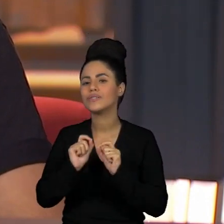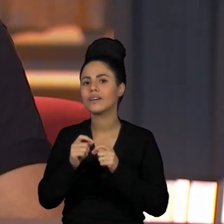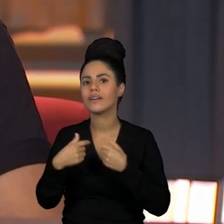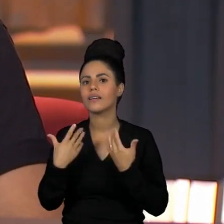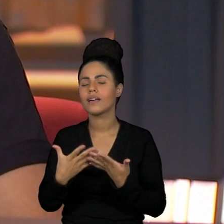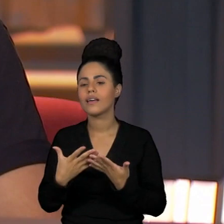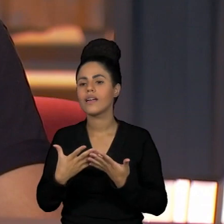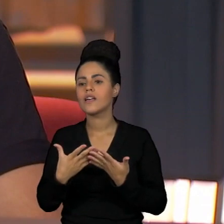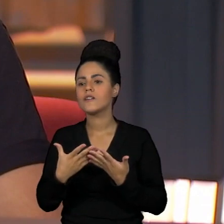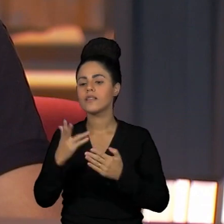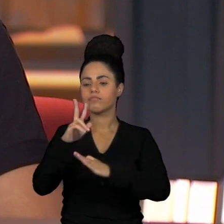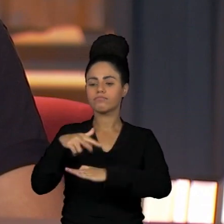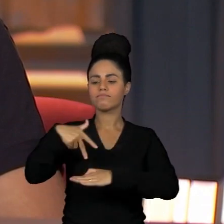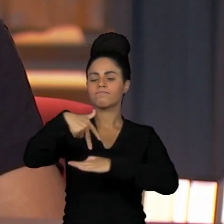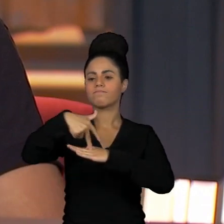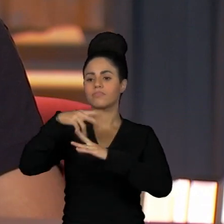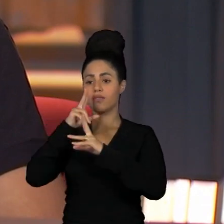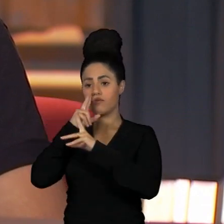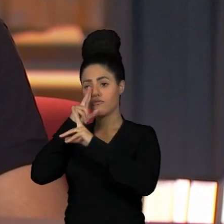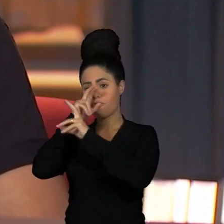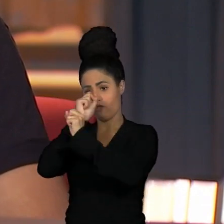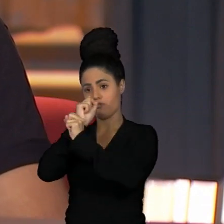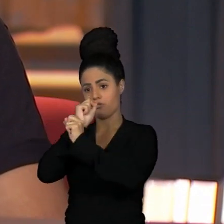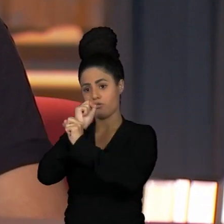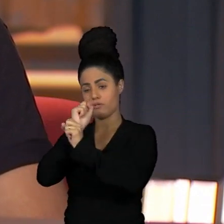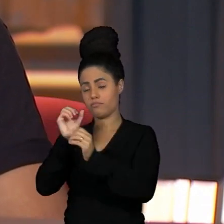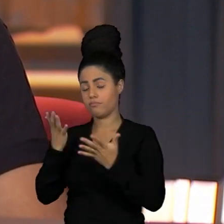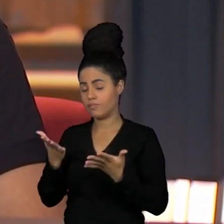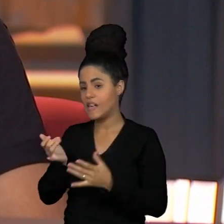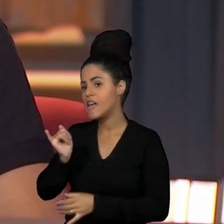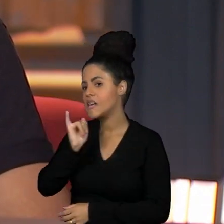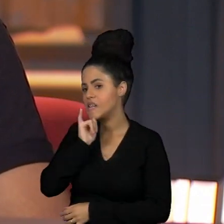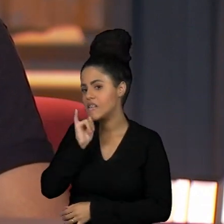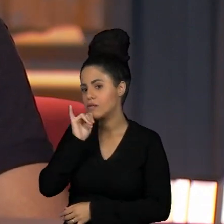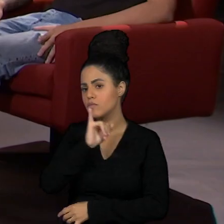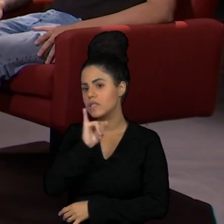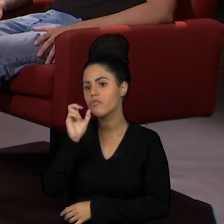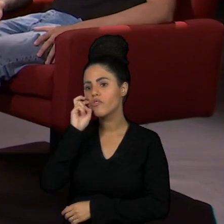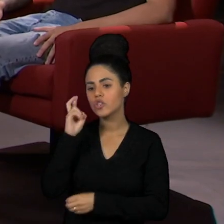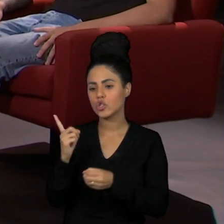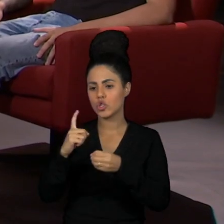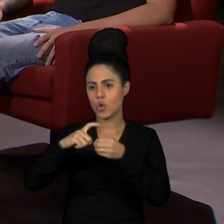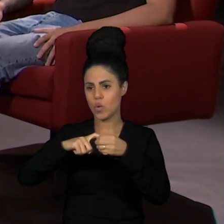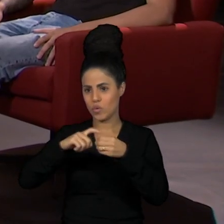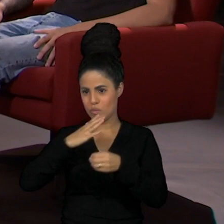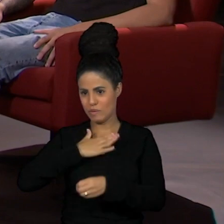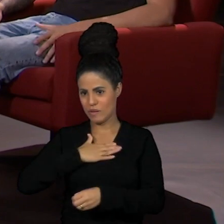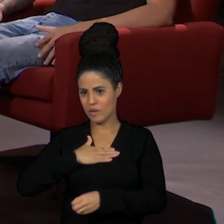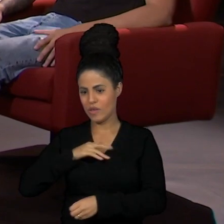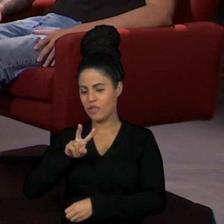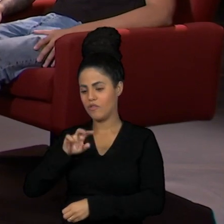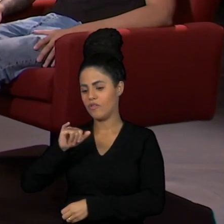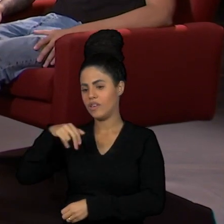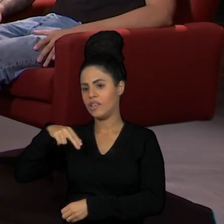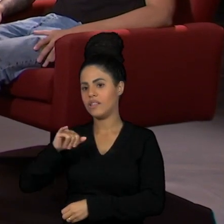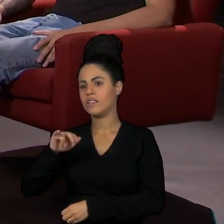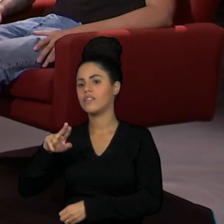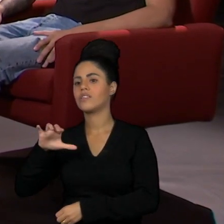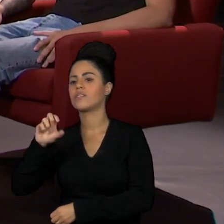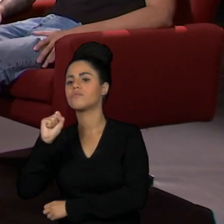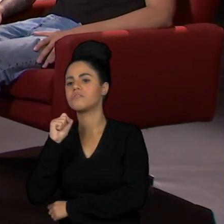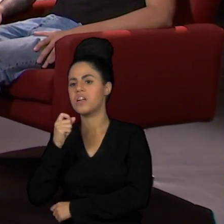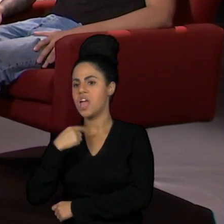isso para se fortalecer muito mais. Então, por exemplo, se eu olhar o meu sócio, o Vinícius, negão,